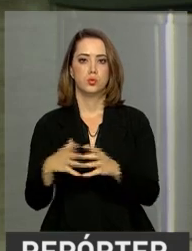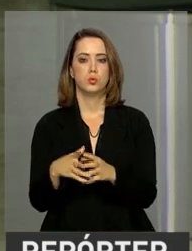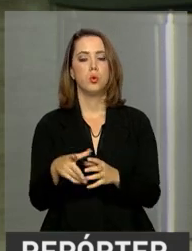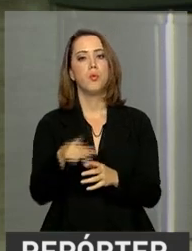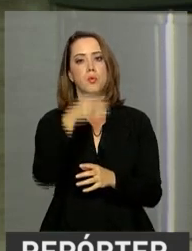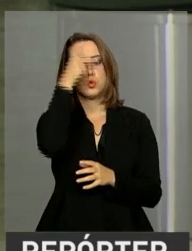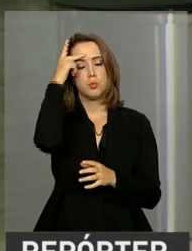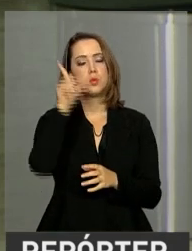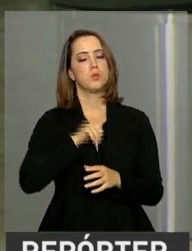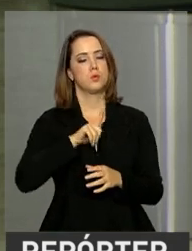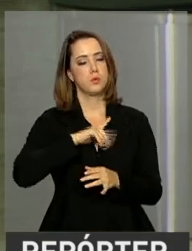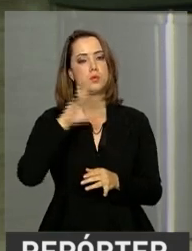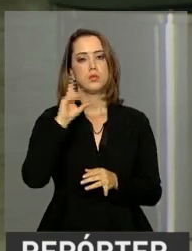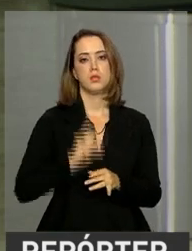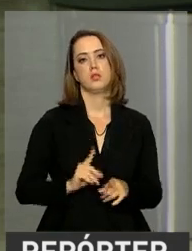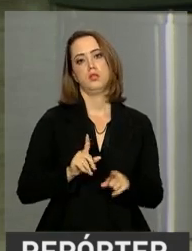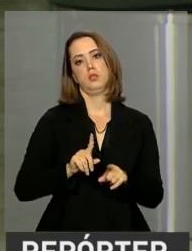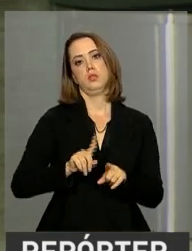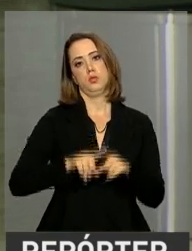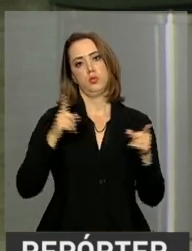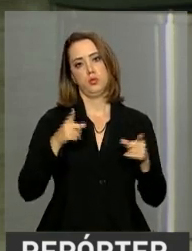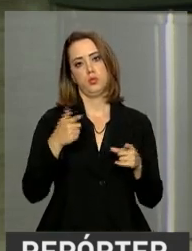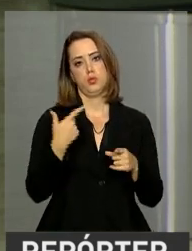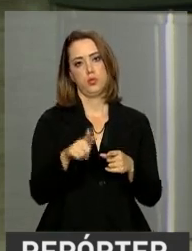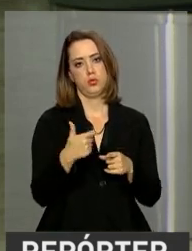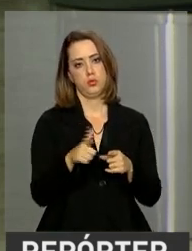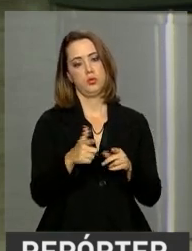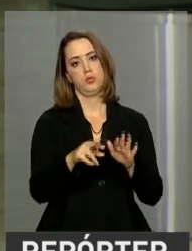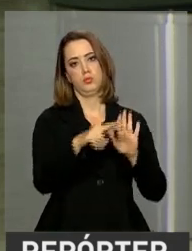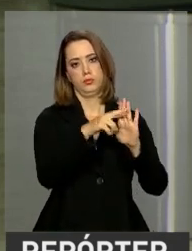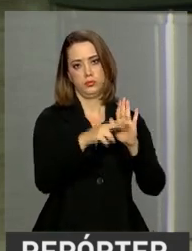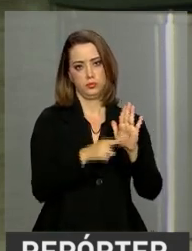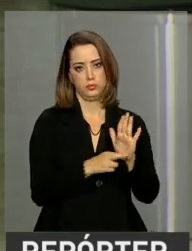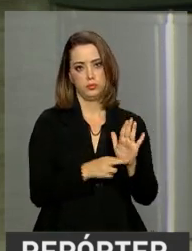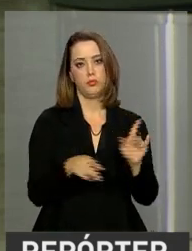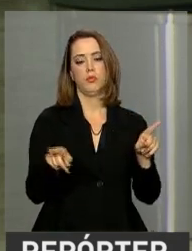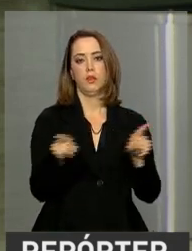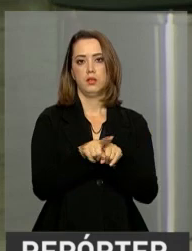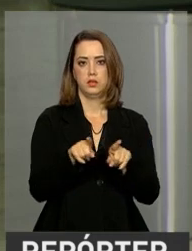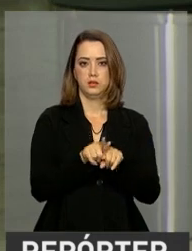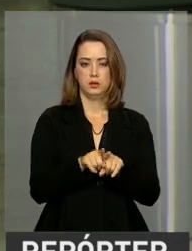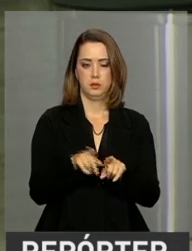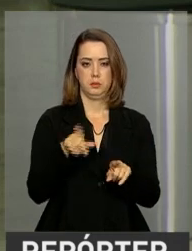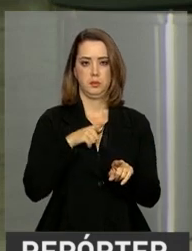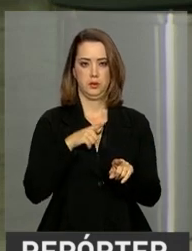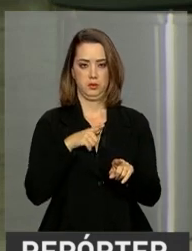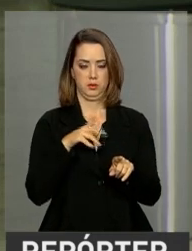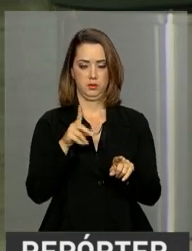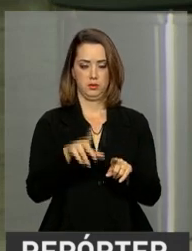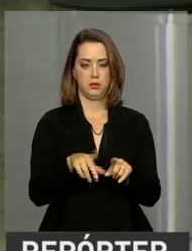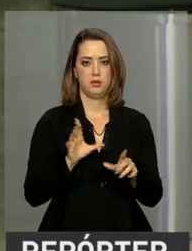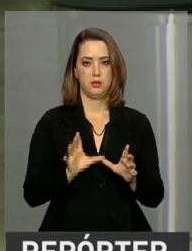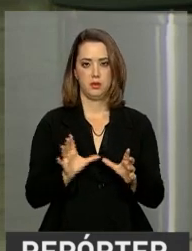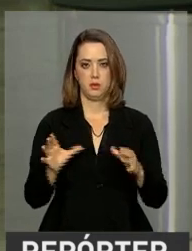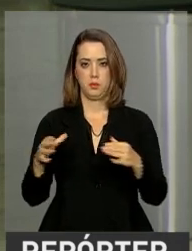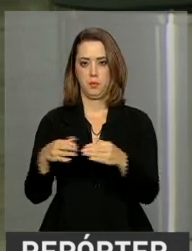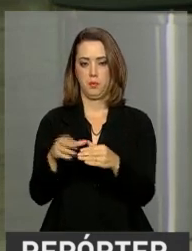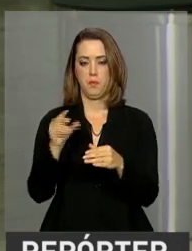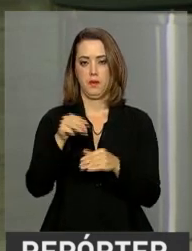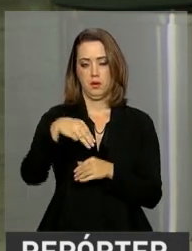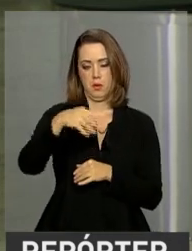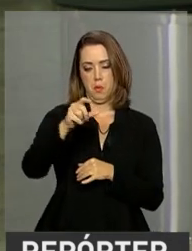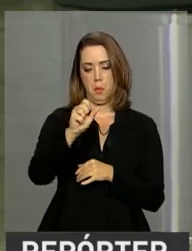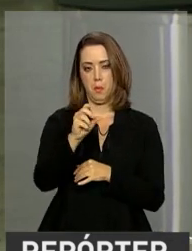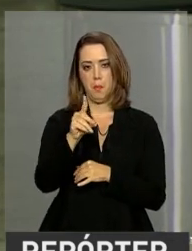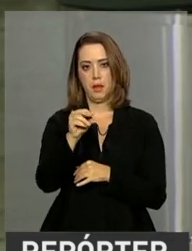na mesma condição. E também foi criada a figura dos mandados de injunção coletivos, que podem ser impetrados na